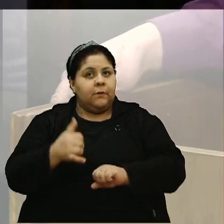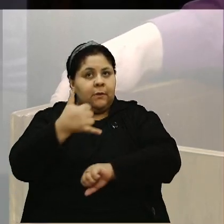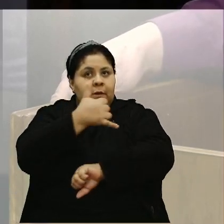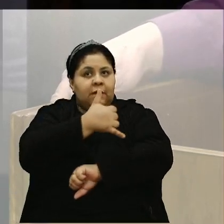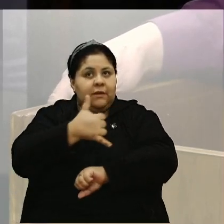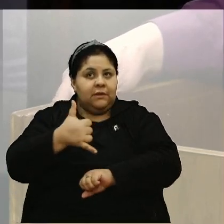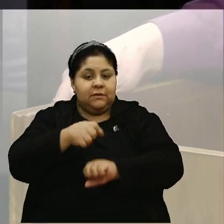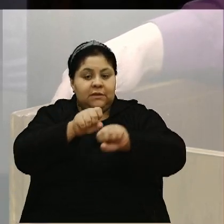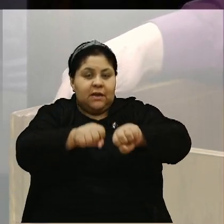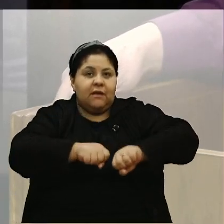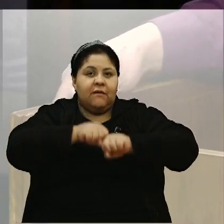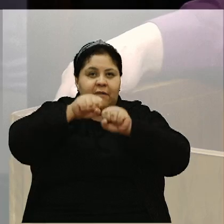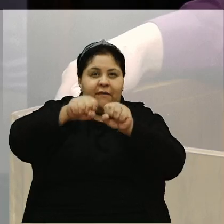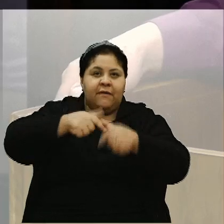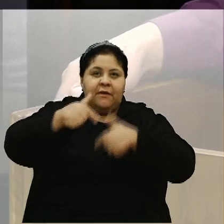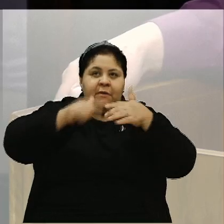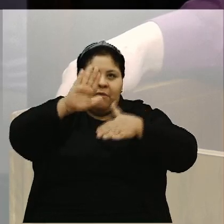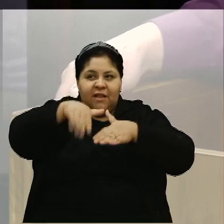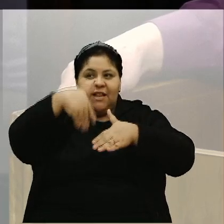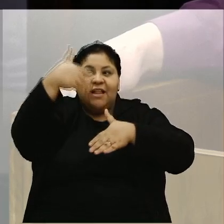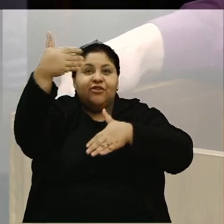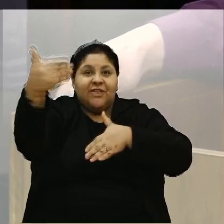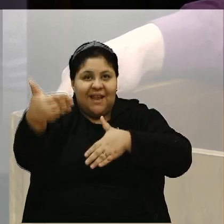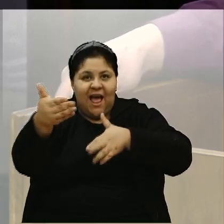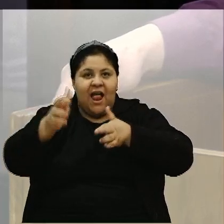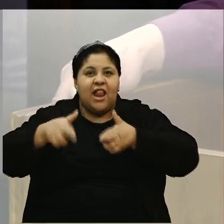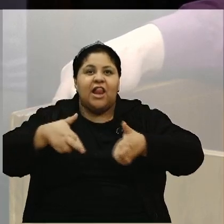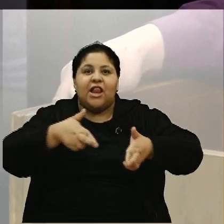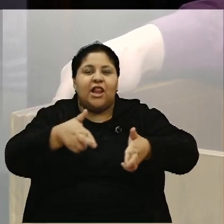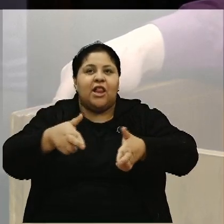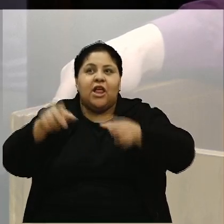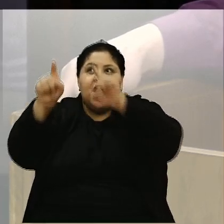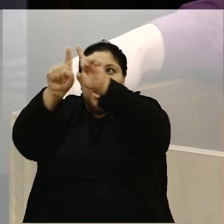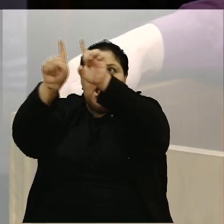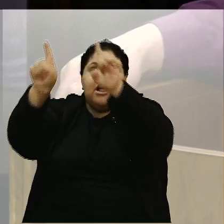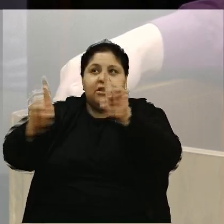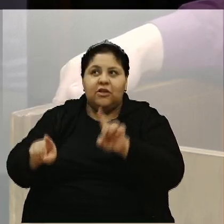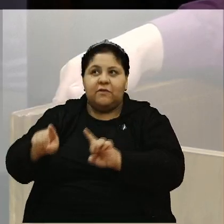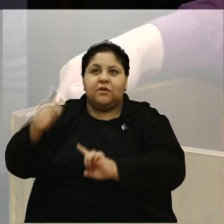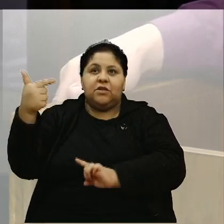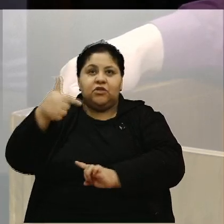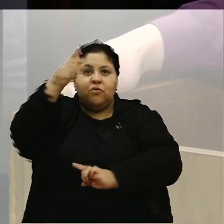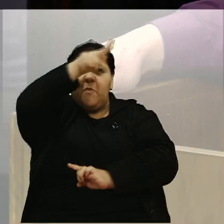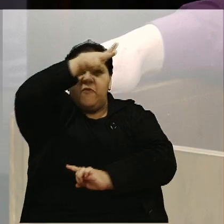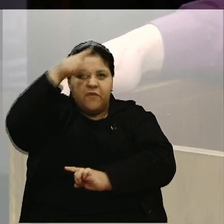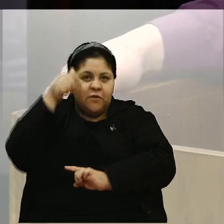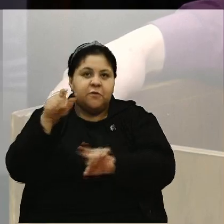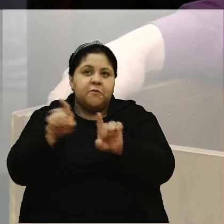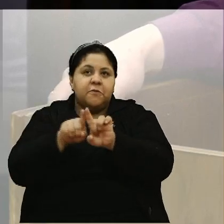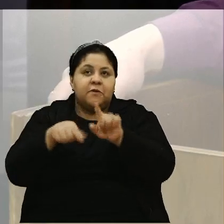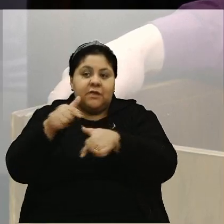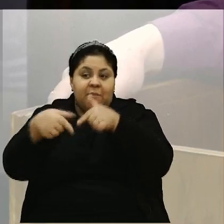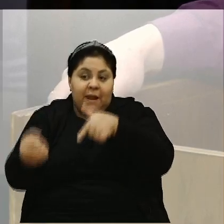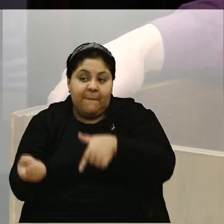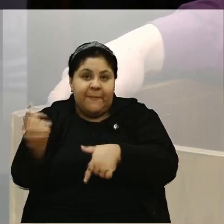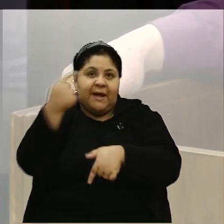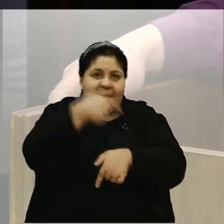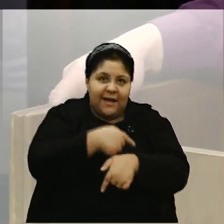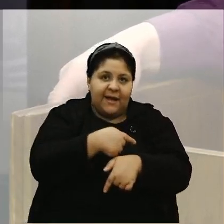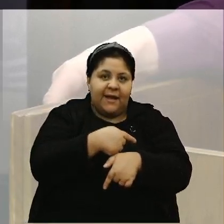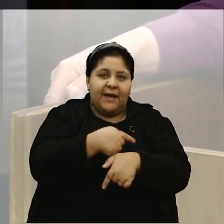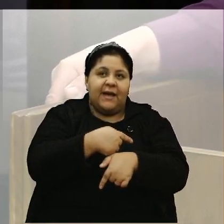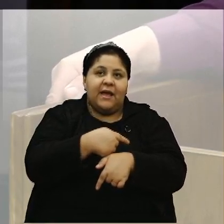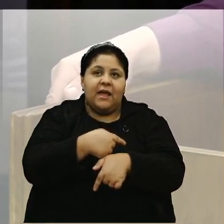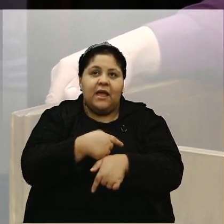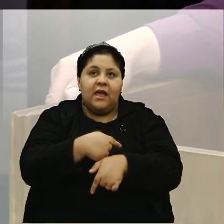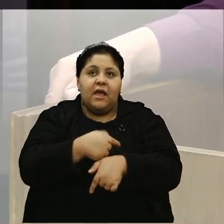quem trabalha no lado de lá, na empresa São José do Caí, funcionários da subprefeitura que trabalham no lado de cá. Mas o Ciro foi muito